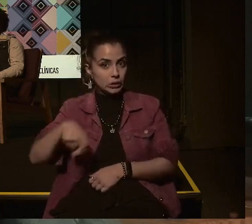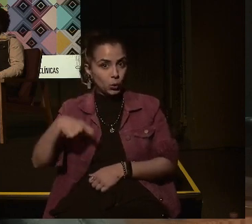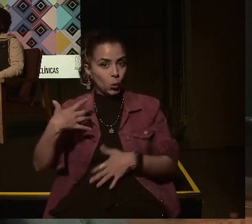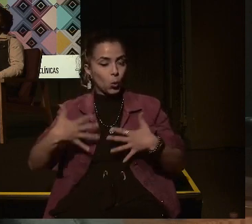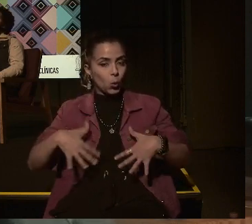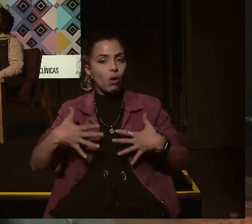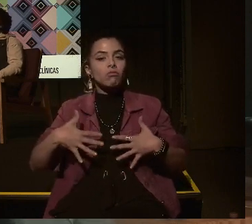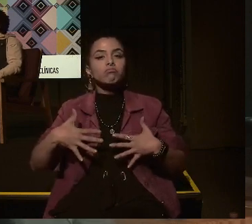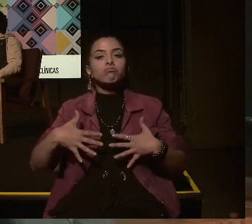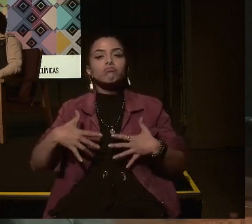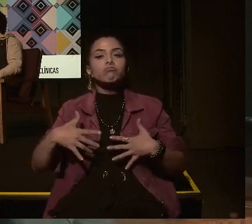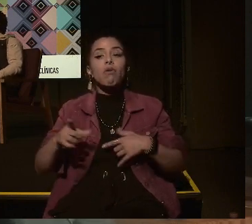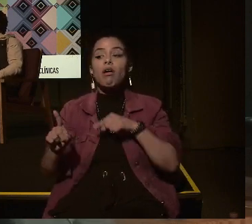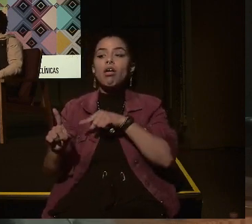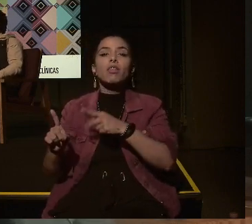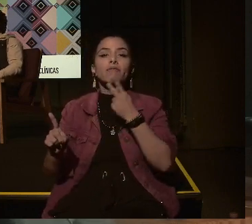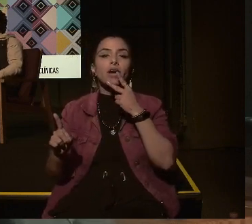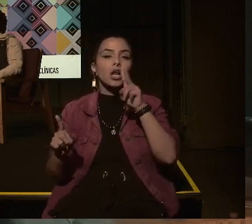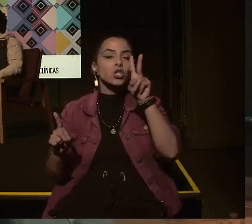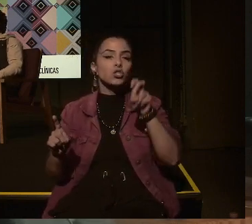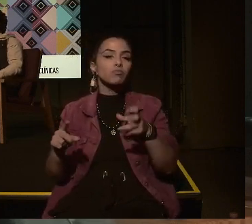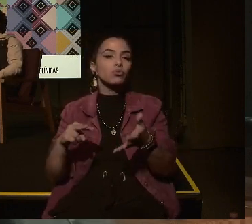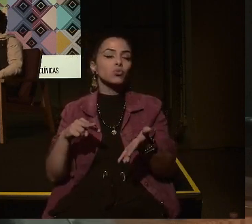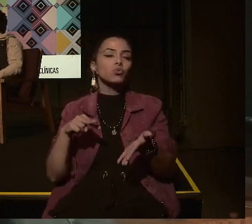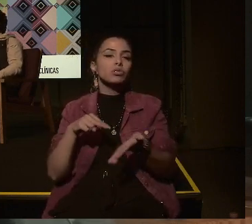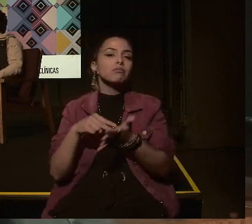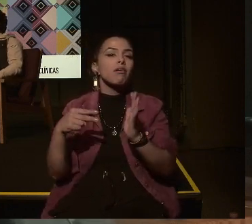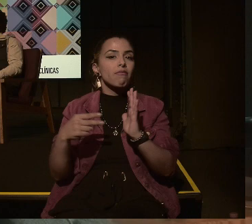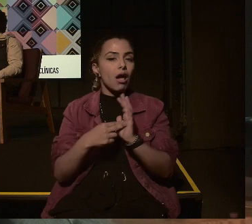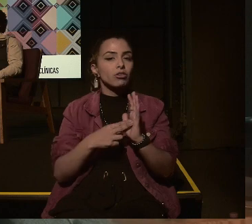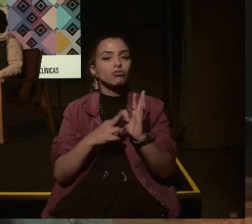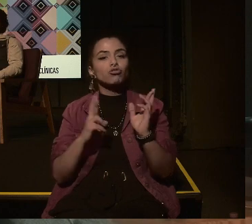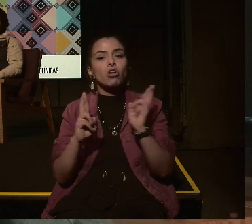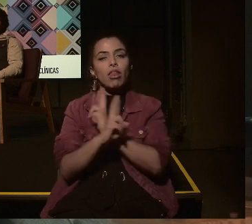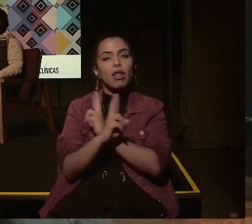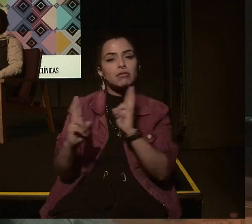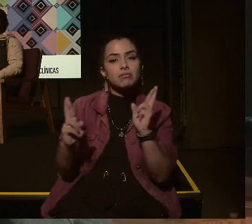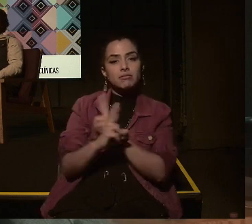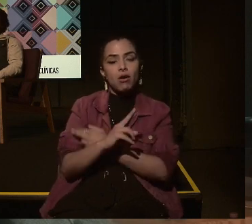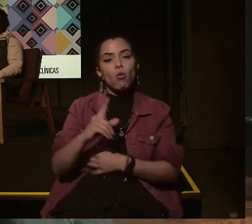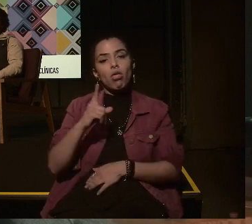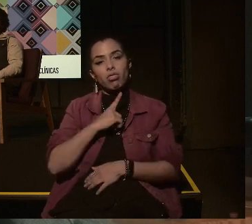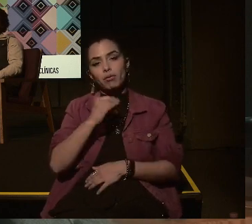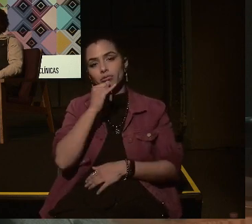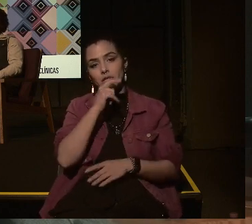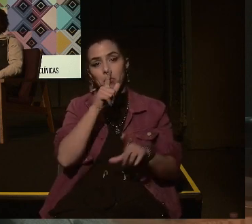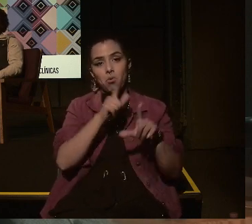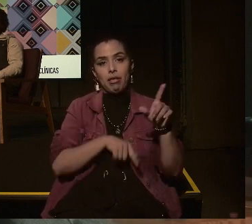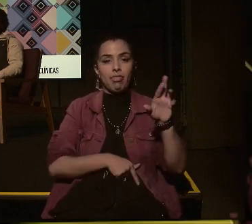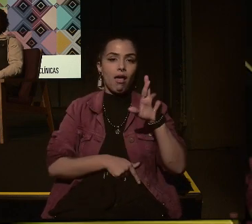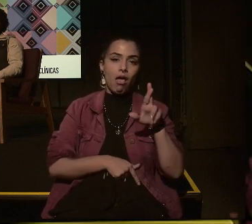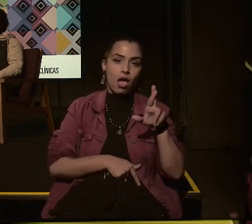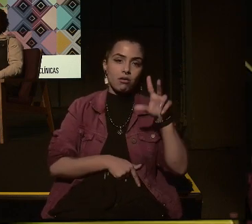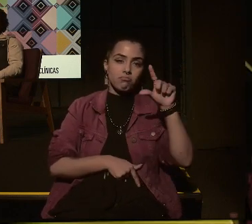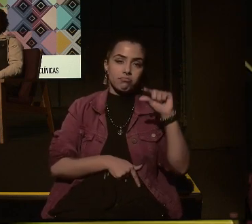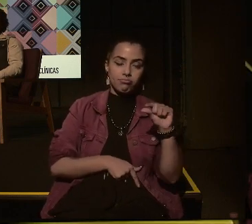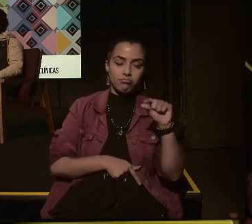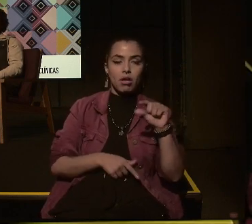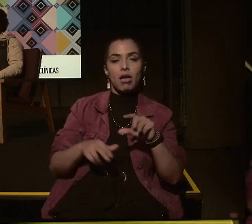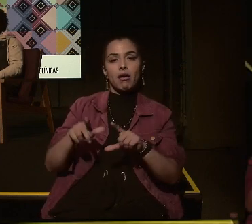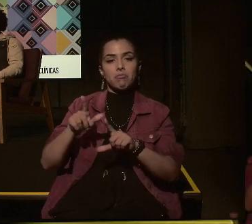e relação para ele se distingue entre relação com R maiúsculo, com R minúsculo. Eu prometo não entrar